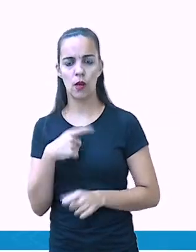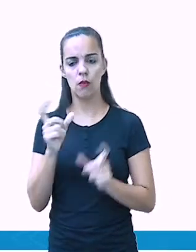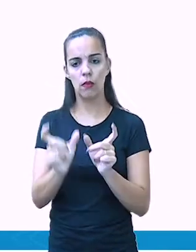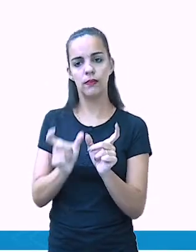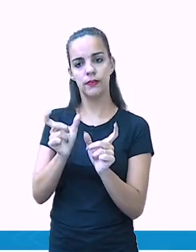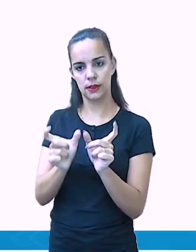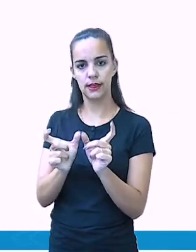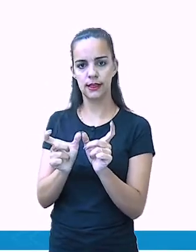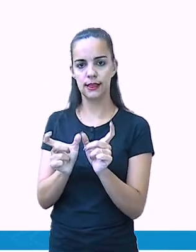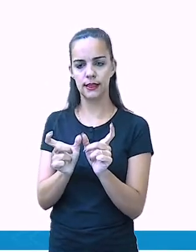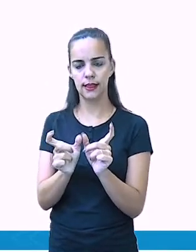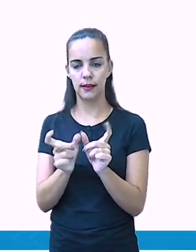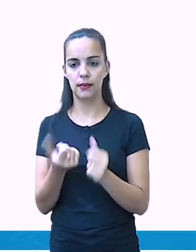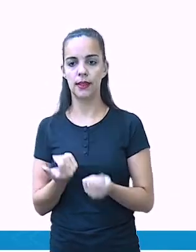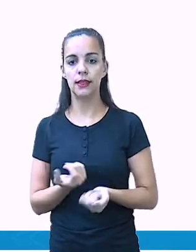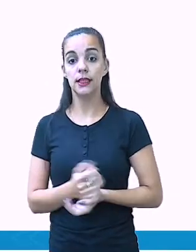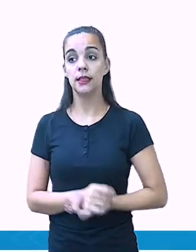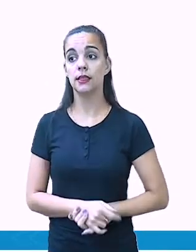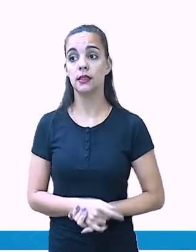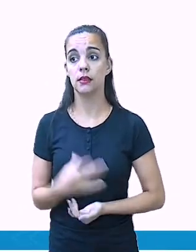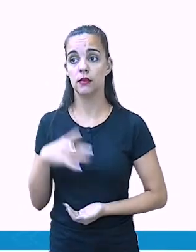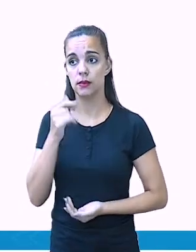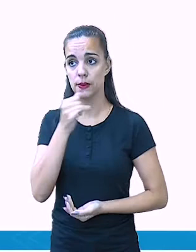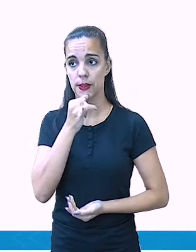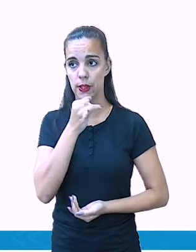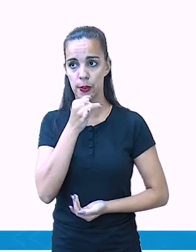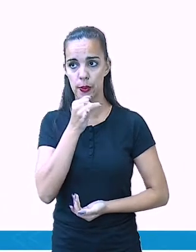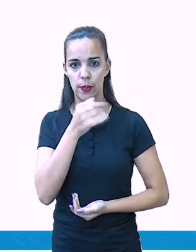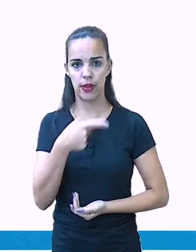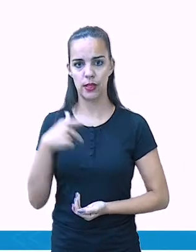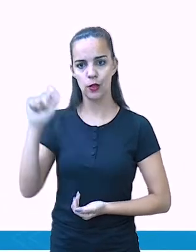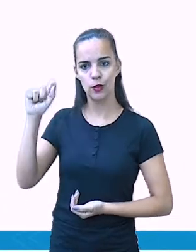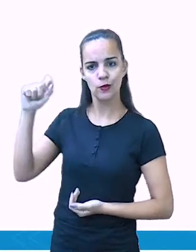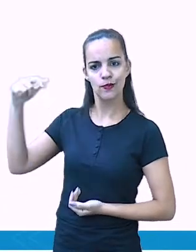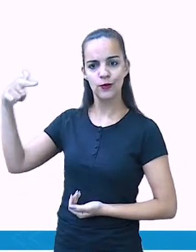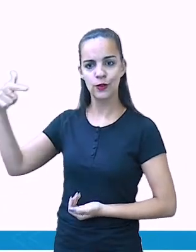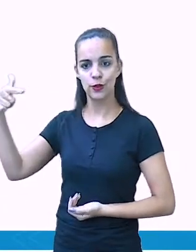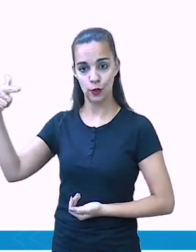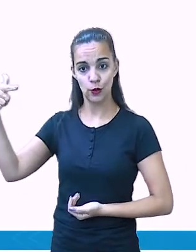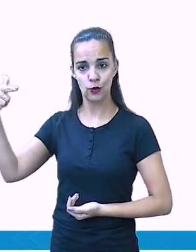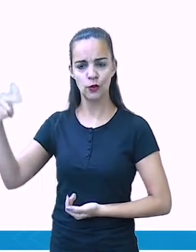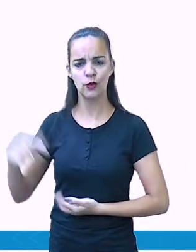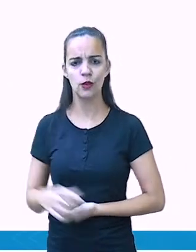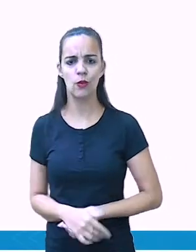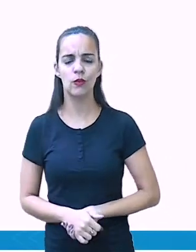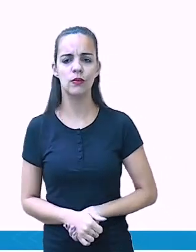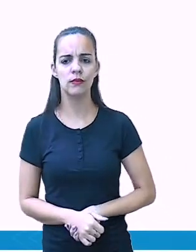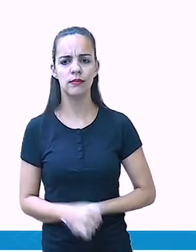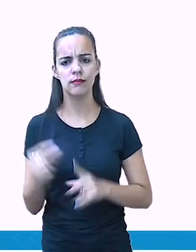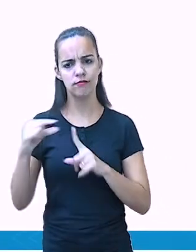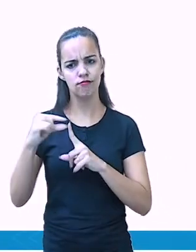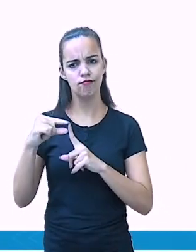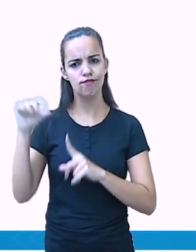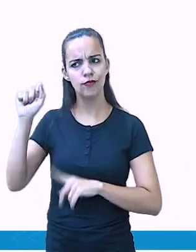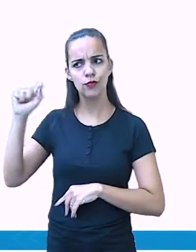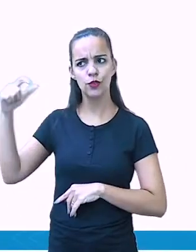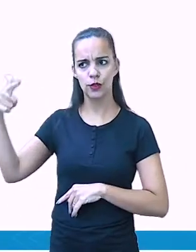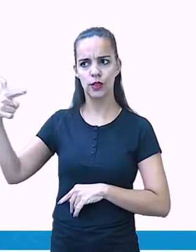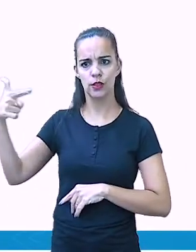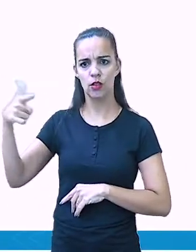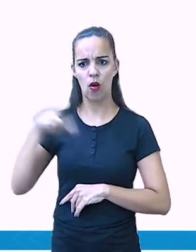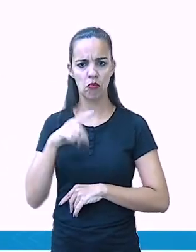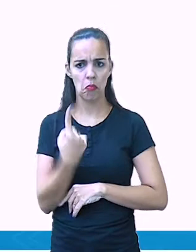eu trouxe alguns exemplos aqui, ó. A palavra sol. Ó, quando eu vou falar sol, eu falo